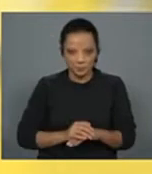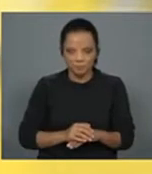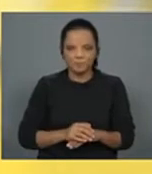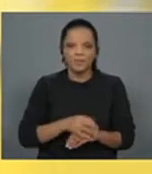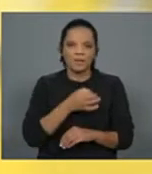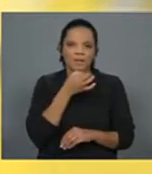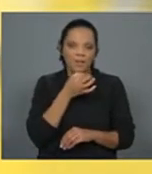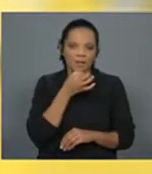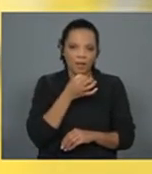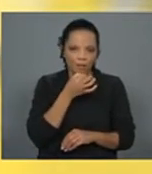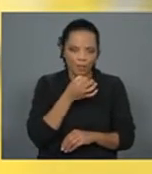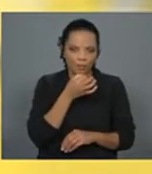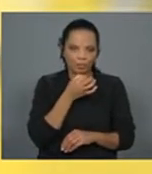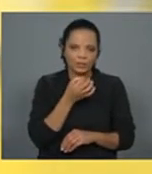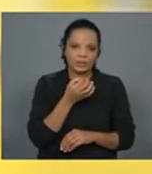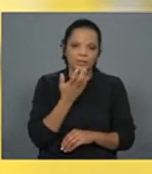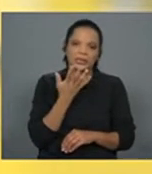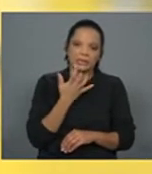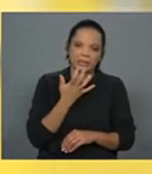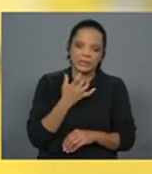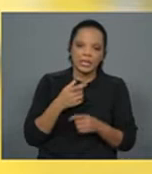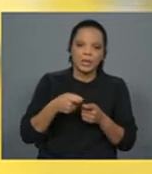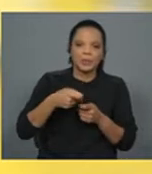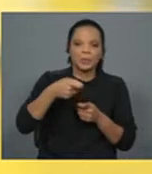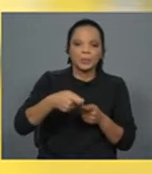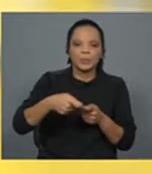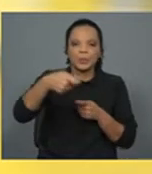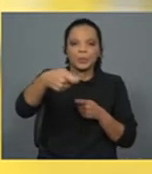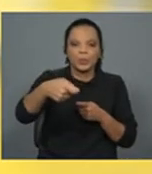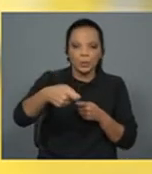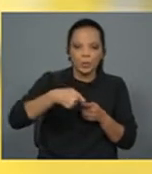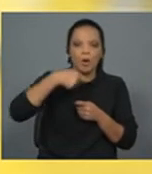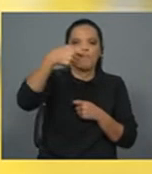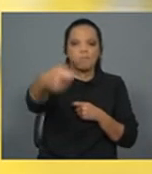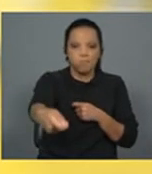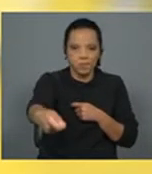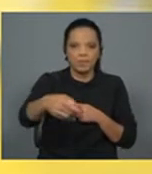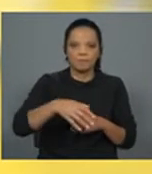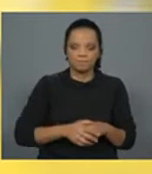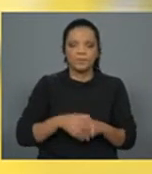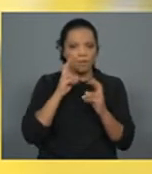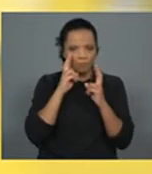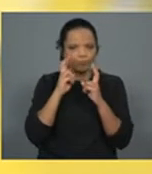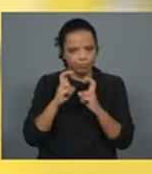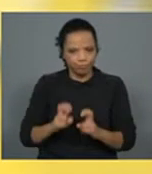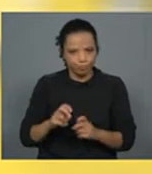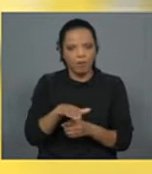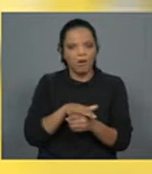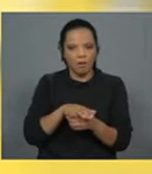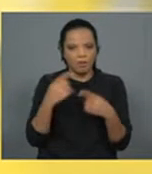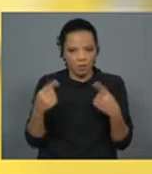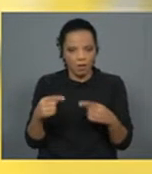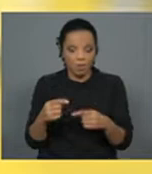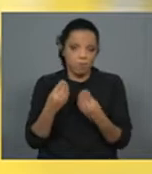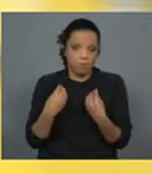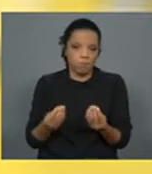predição, a curto prazo, médio prazo, longo prazo, há muita investigação nesta área, é muito